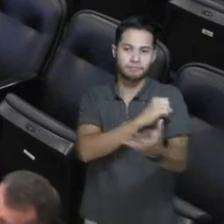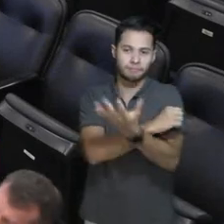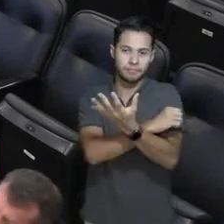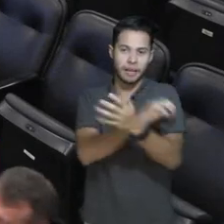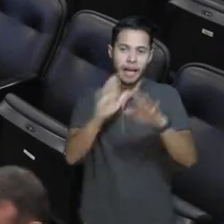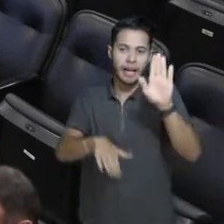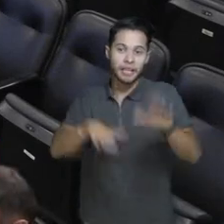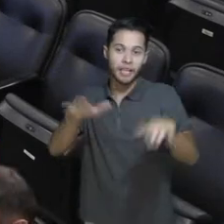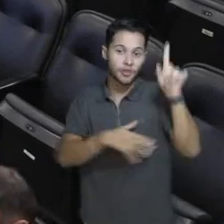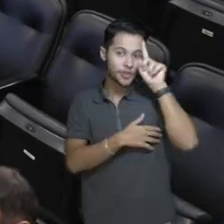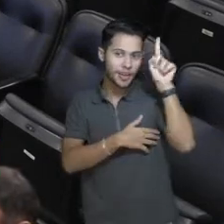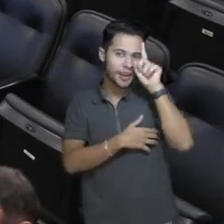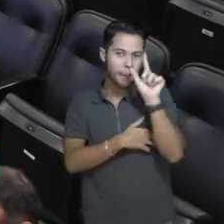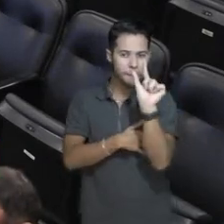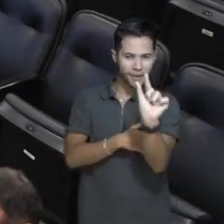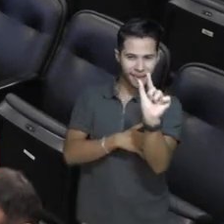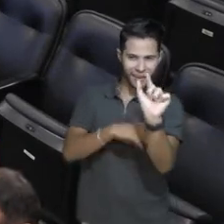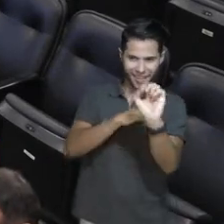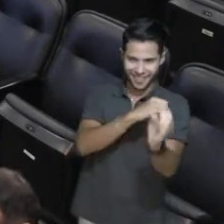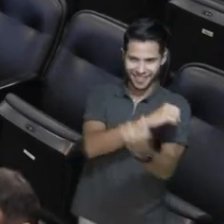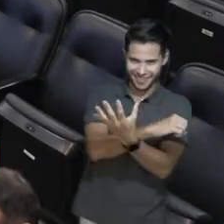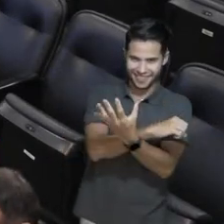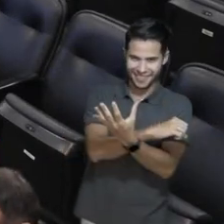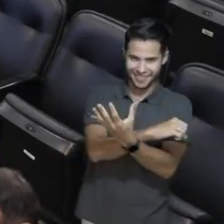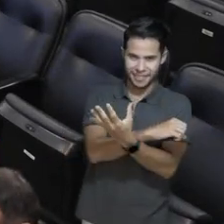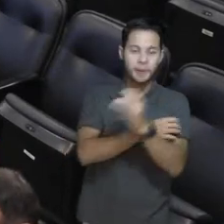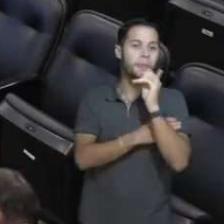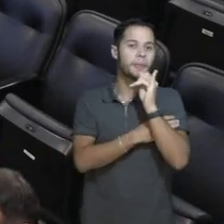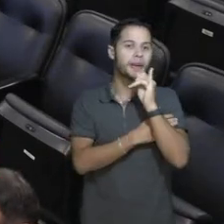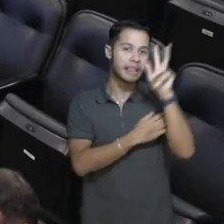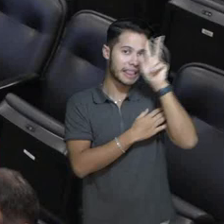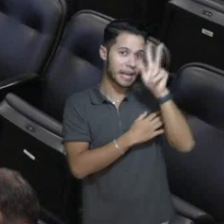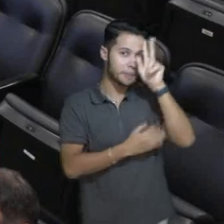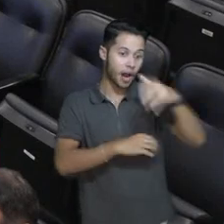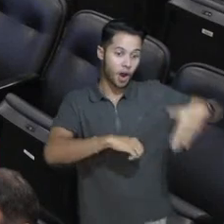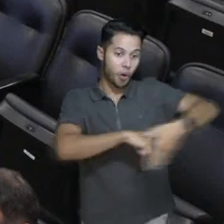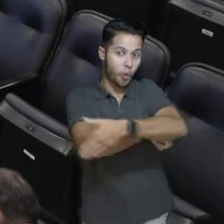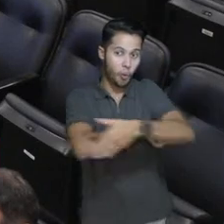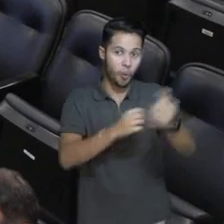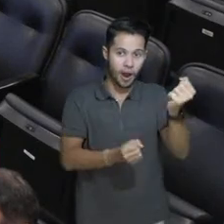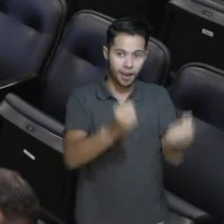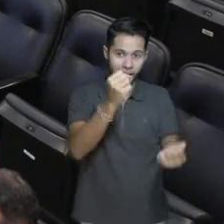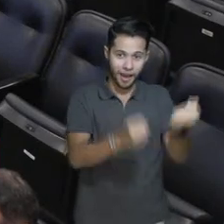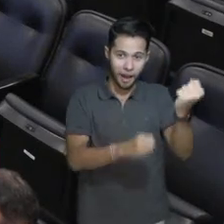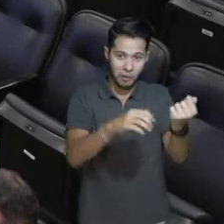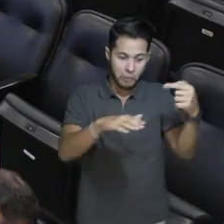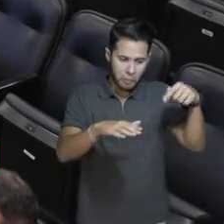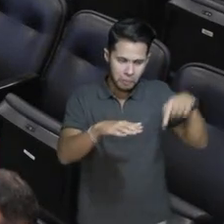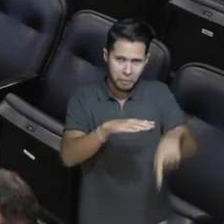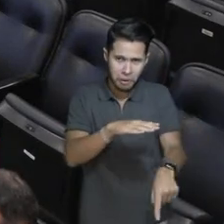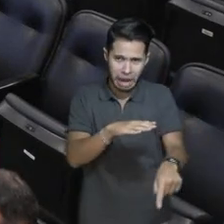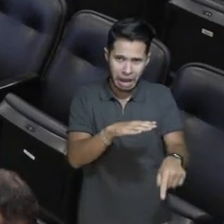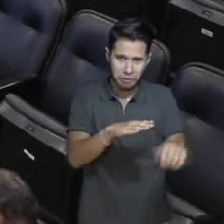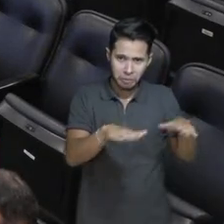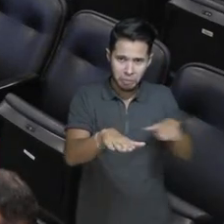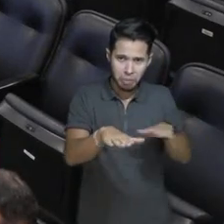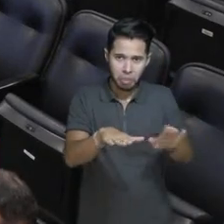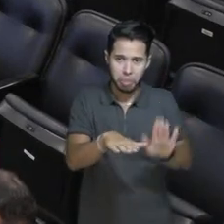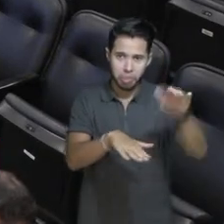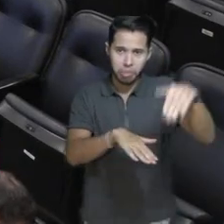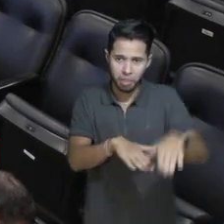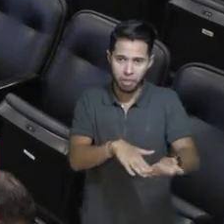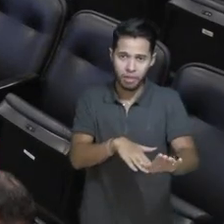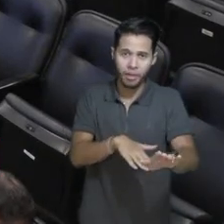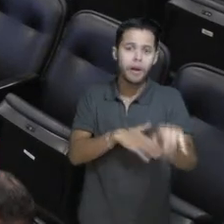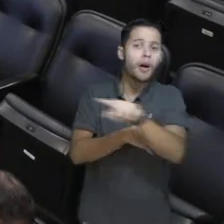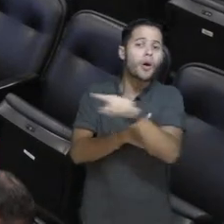dia a dia né o que eu citei aqui como exemplo aquele buraco na rua que o nosso carro passa todos os dias o que que eu tenho a ver com isso o que todos nós temos a